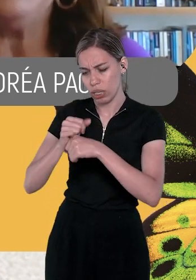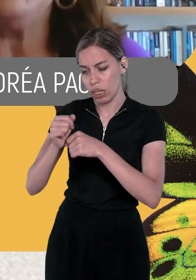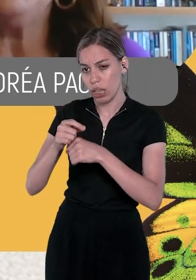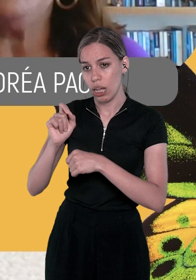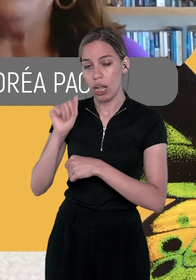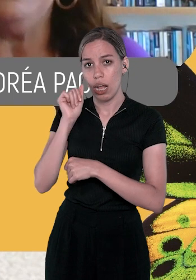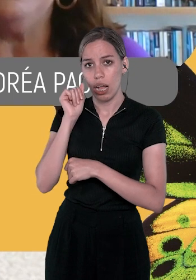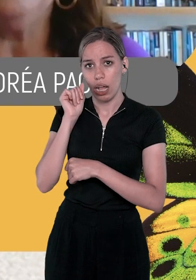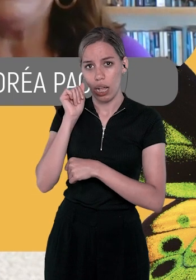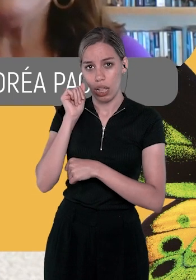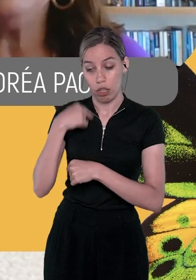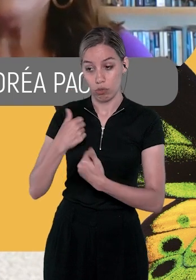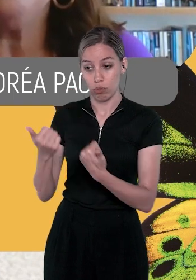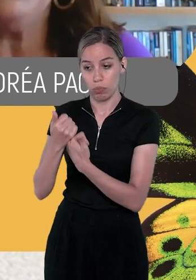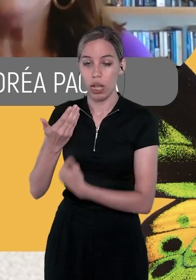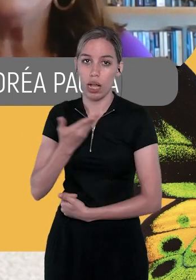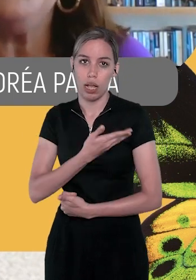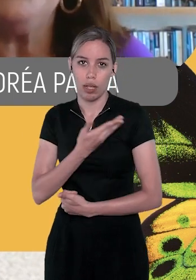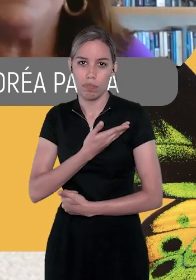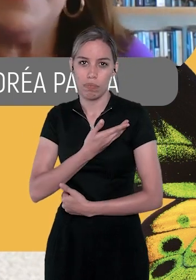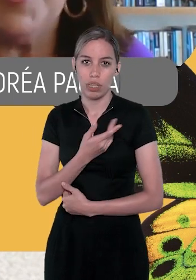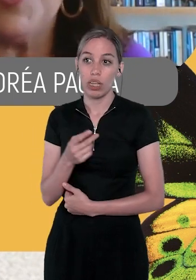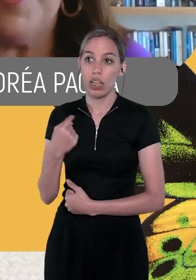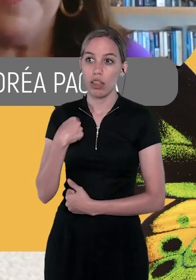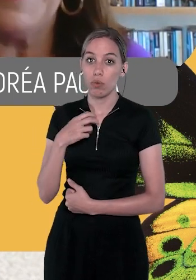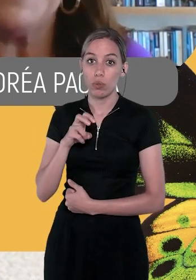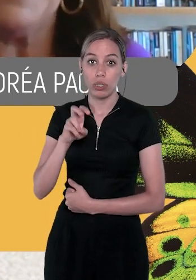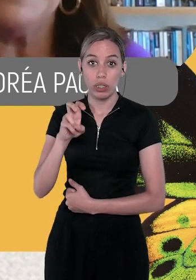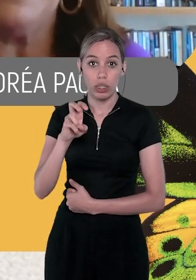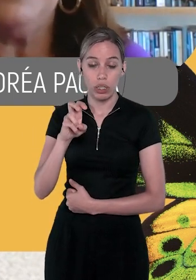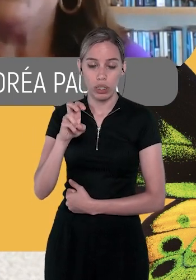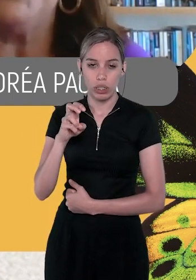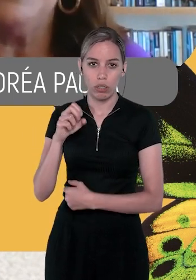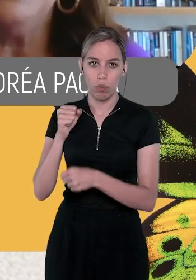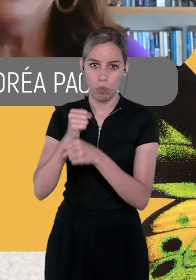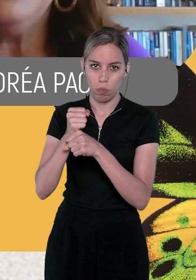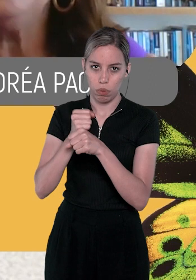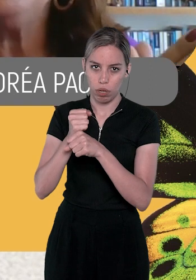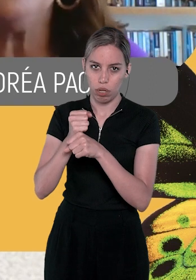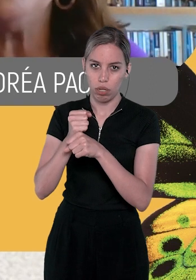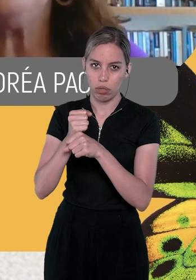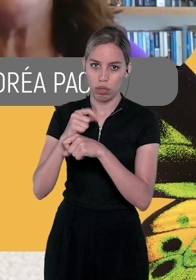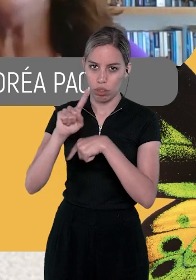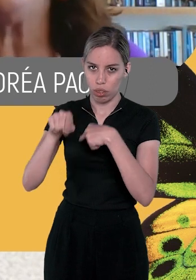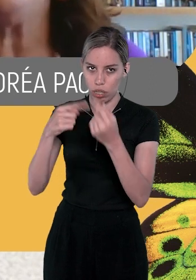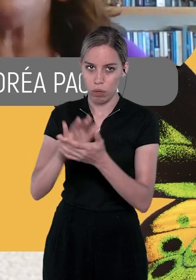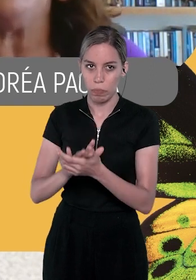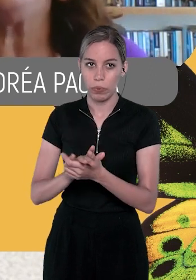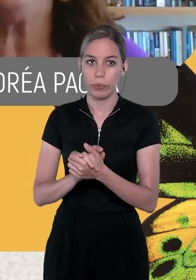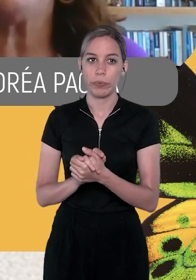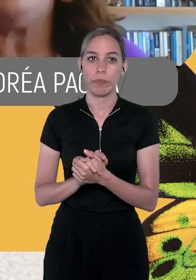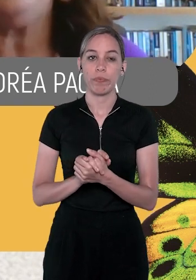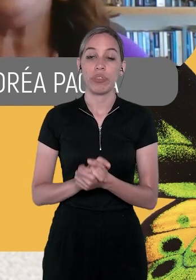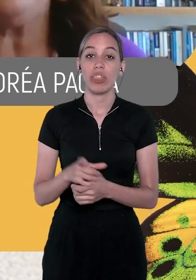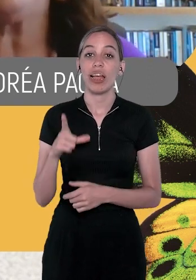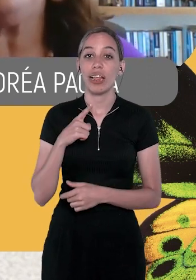na vara de família, passados apenas 5 anos da publicação desse livro, eram profundamente diferentes